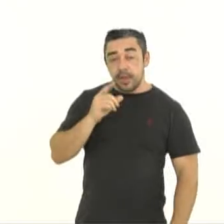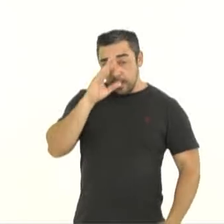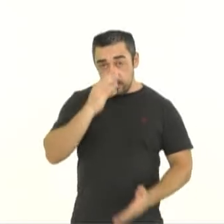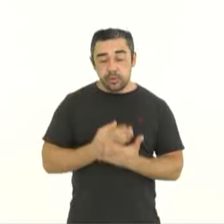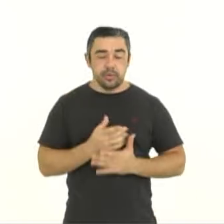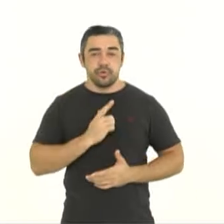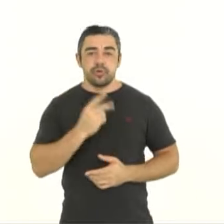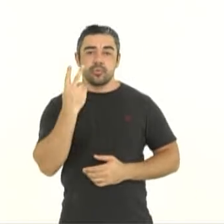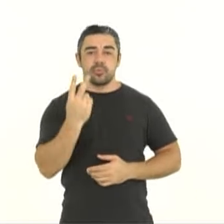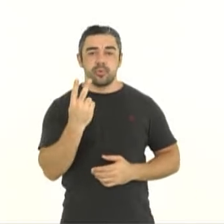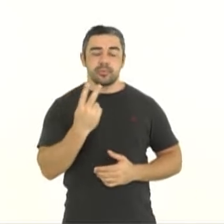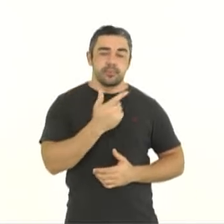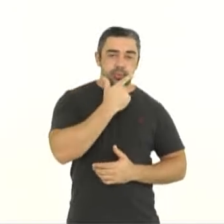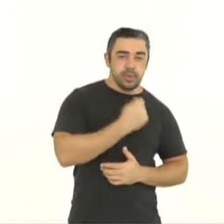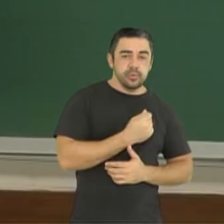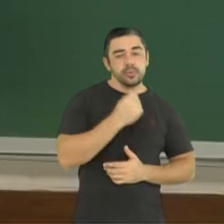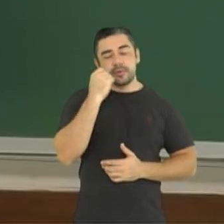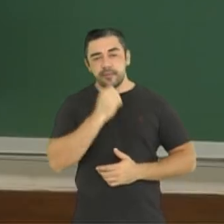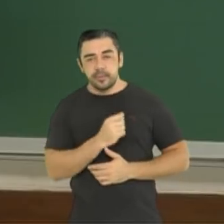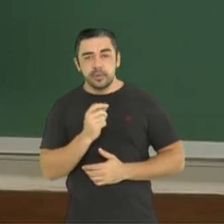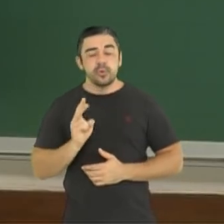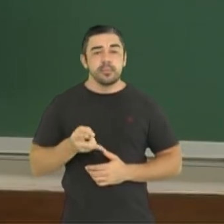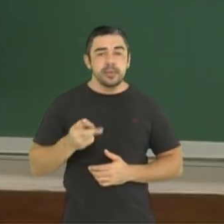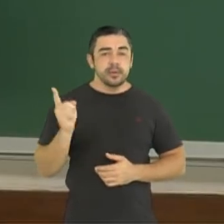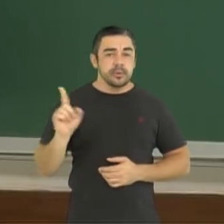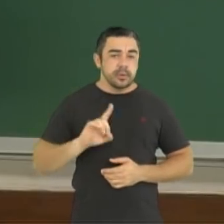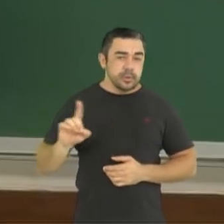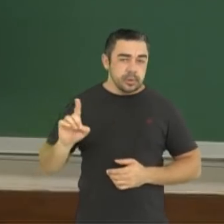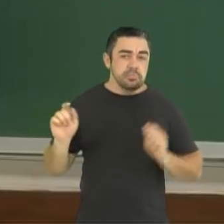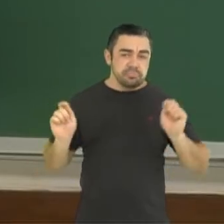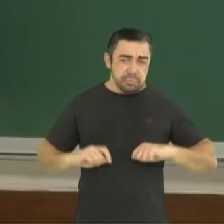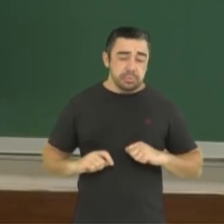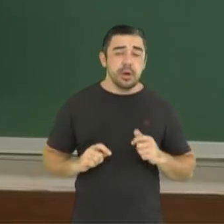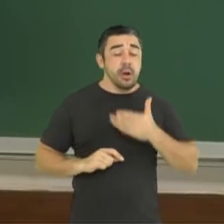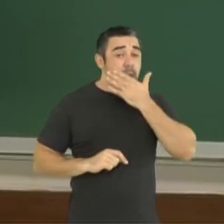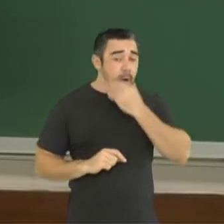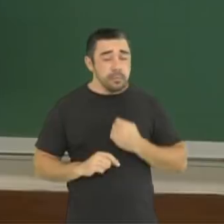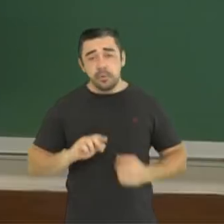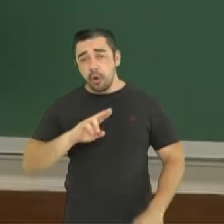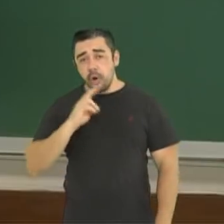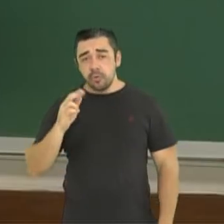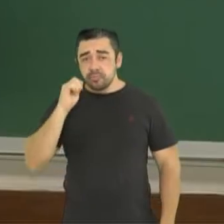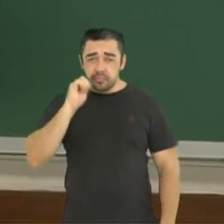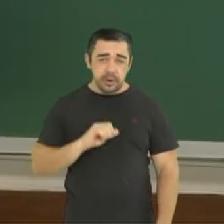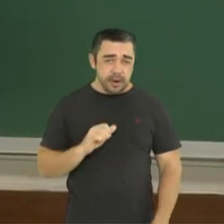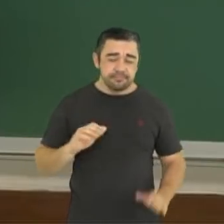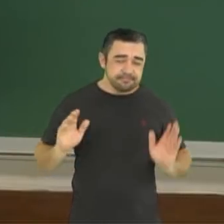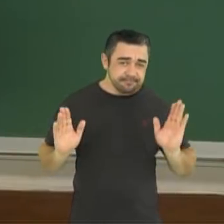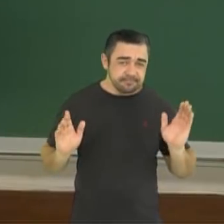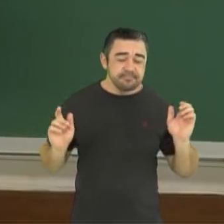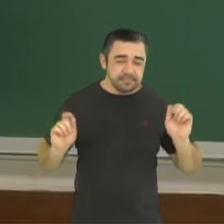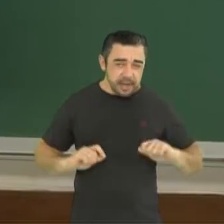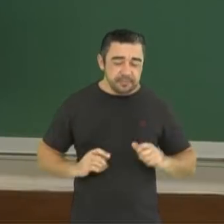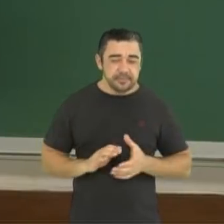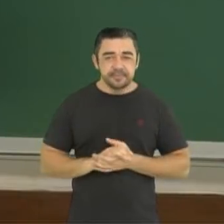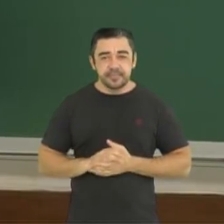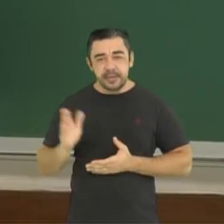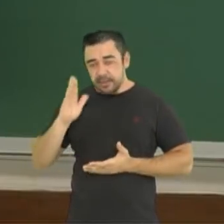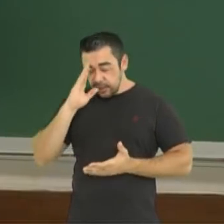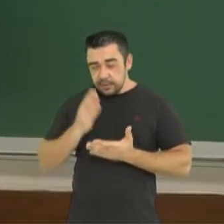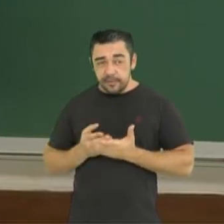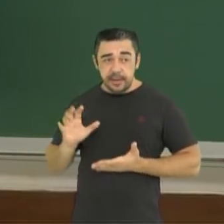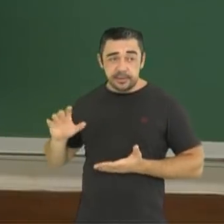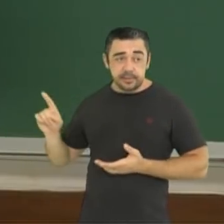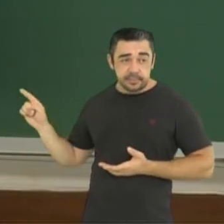tinham as duas representações do mesmo deus. Ele poderia ser tanto feminino quanto masculino. Olha,